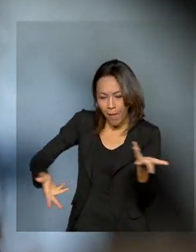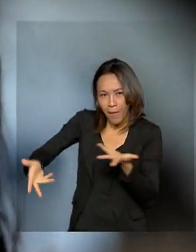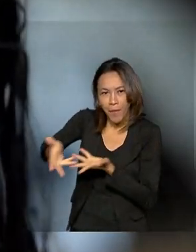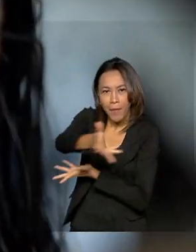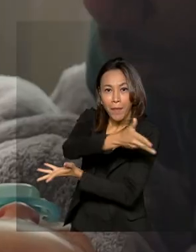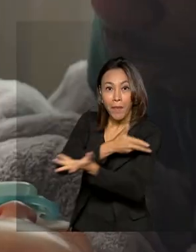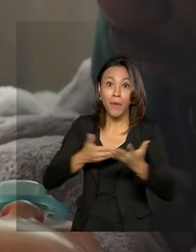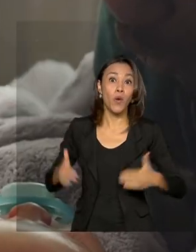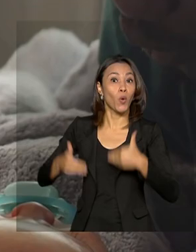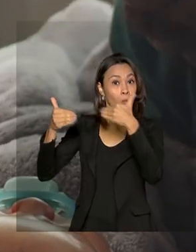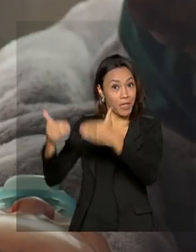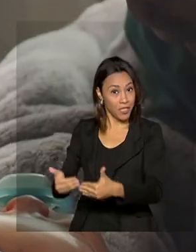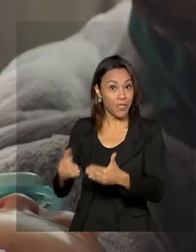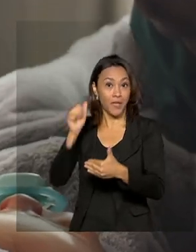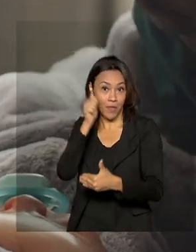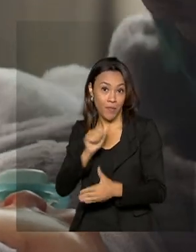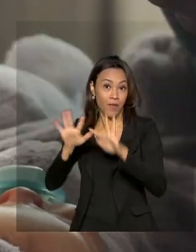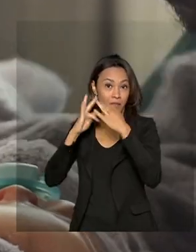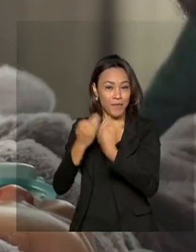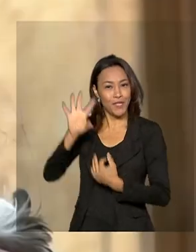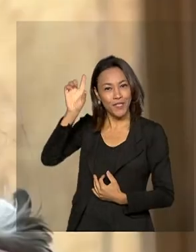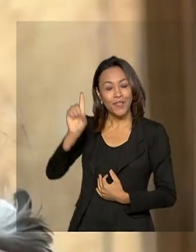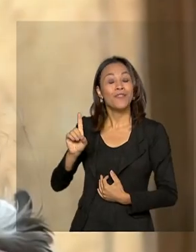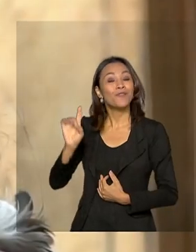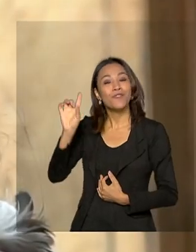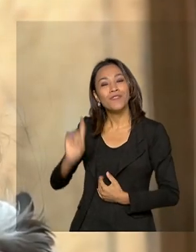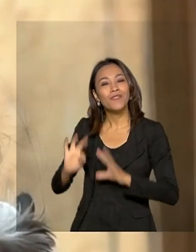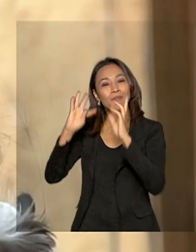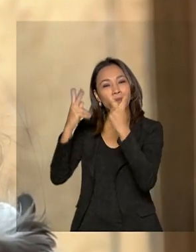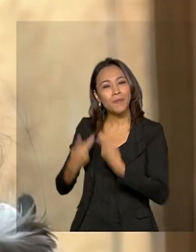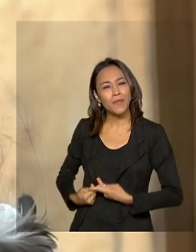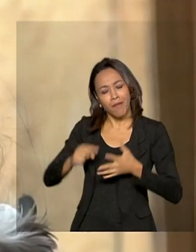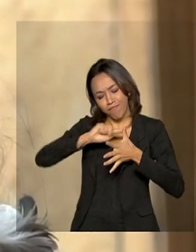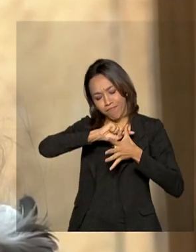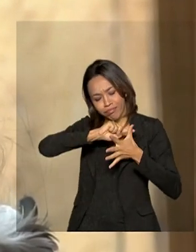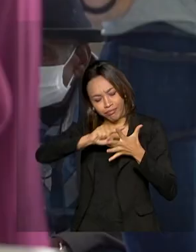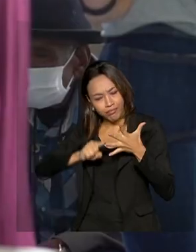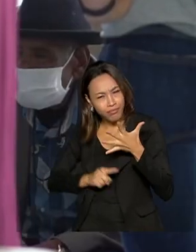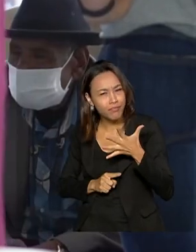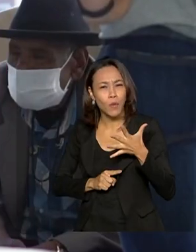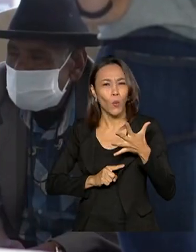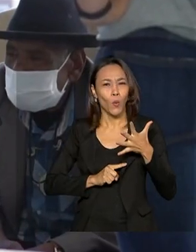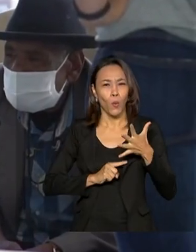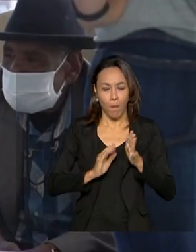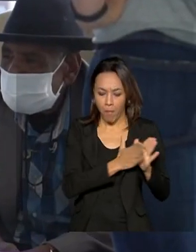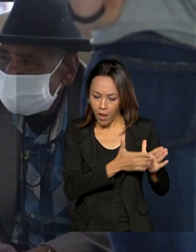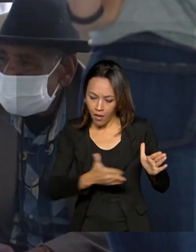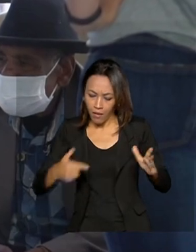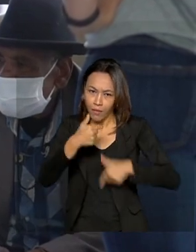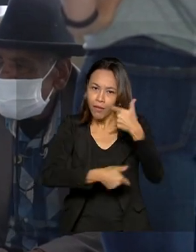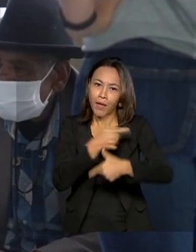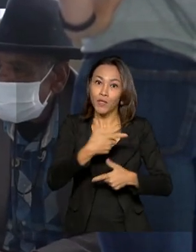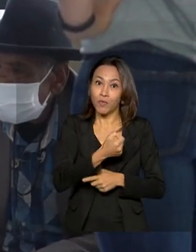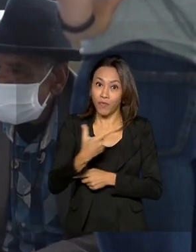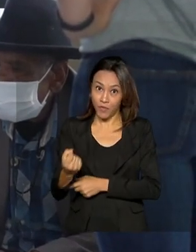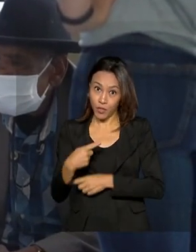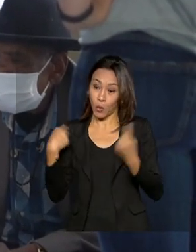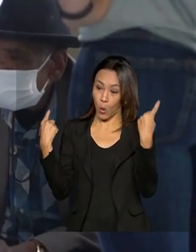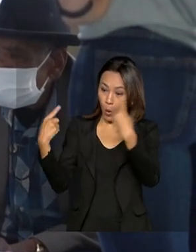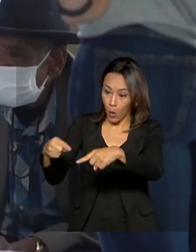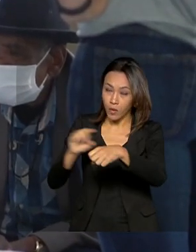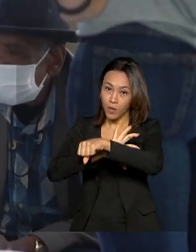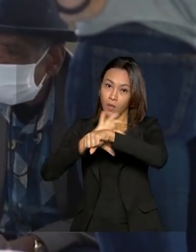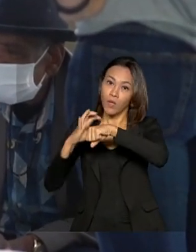o Ministério da Mulher, da Família e dos Direitos Humanos realizou uma série de iniciativas em 2020, tanto no enfrentamento do